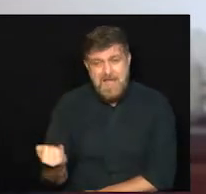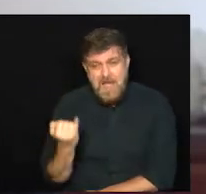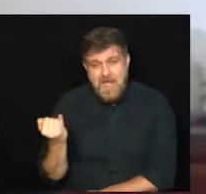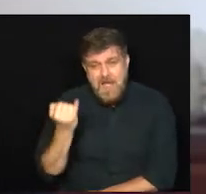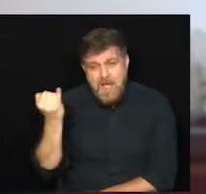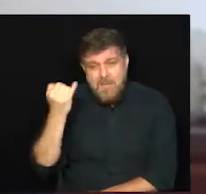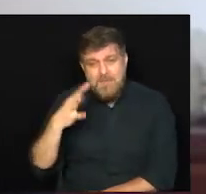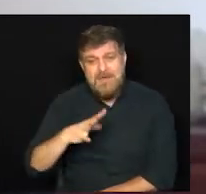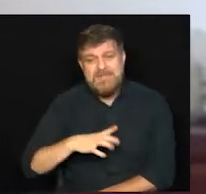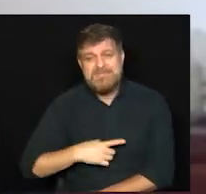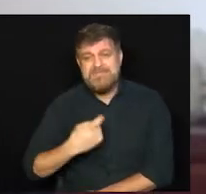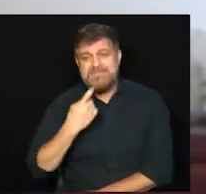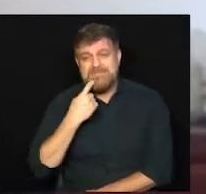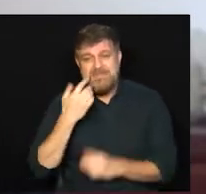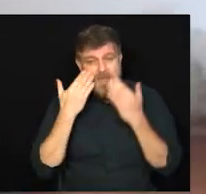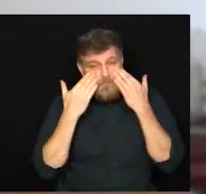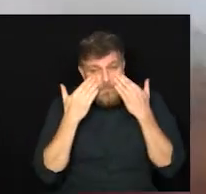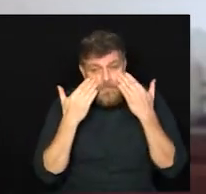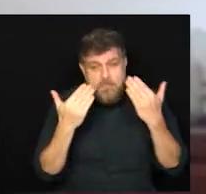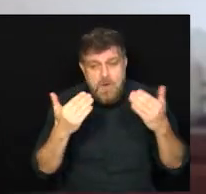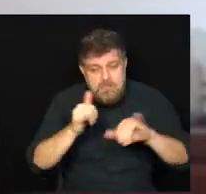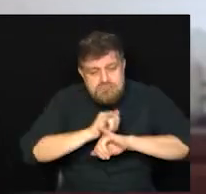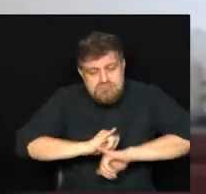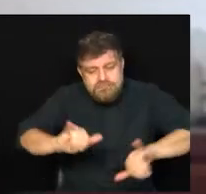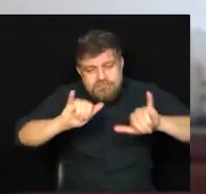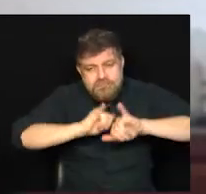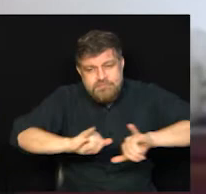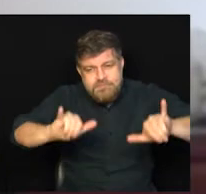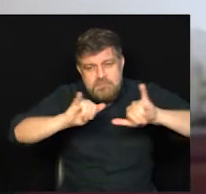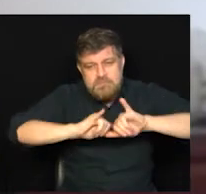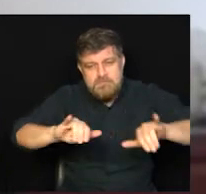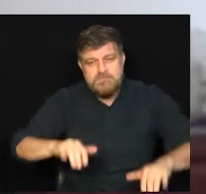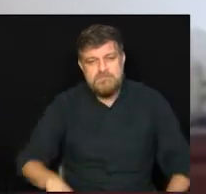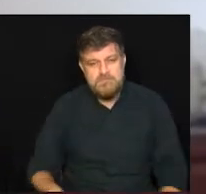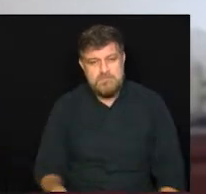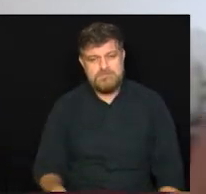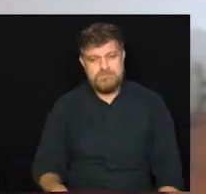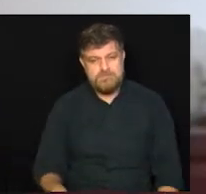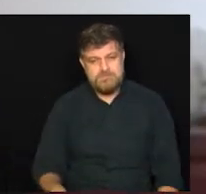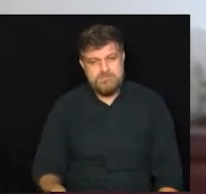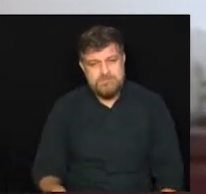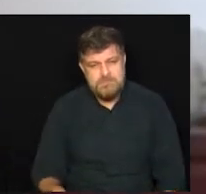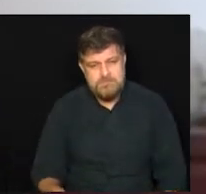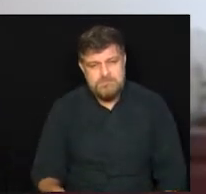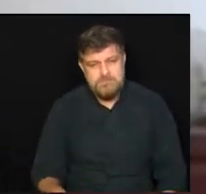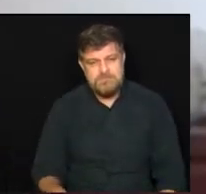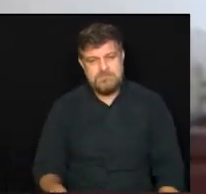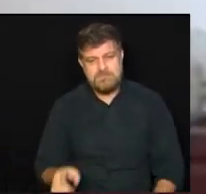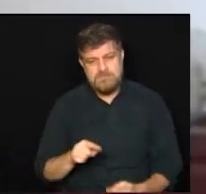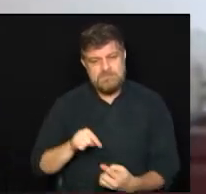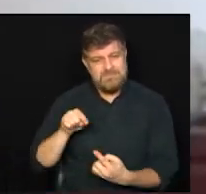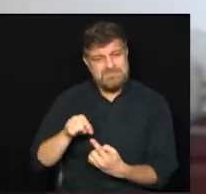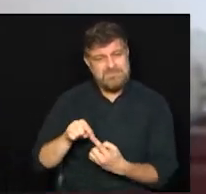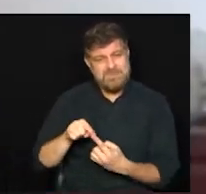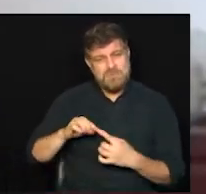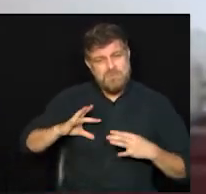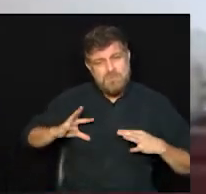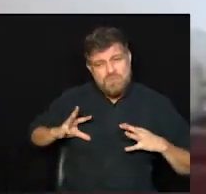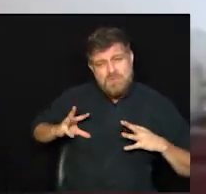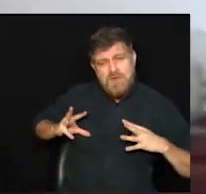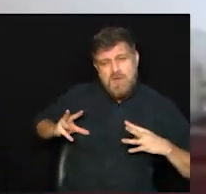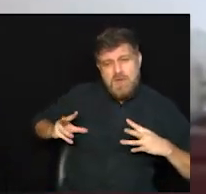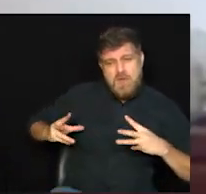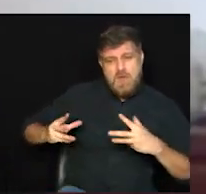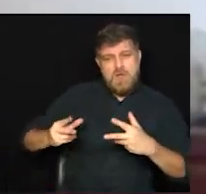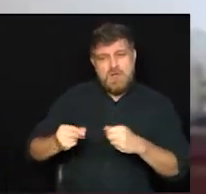da cidade, na divulgação do destino, como nós tratamos, para todo